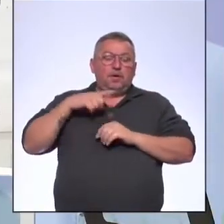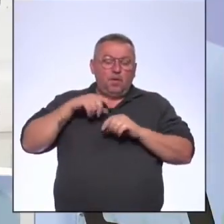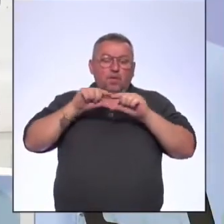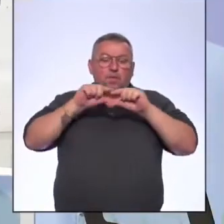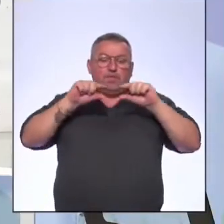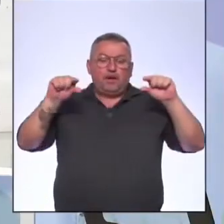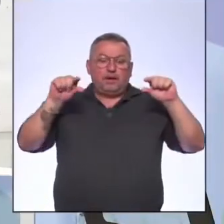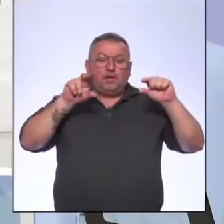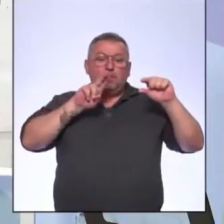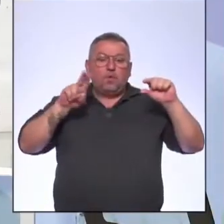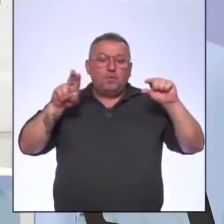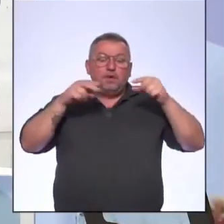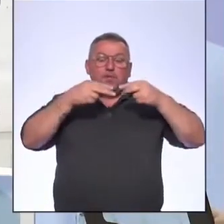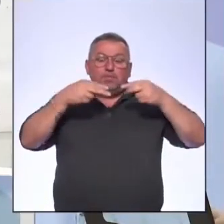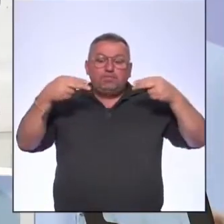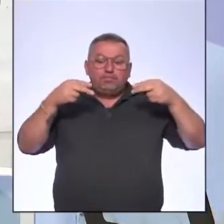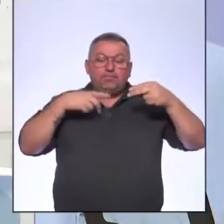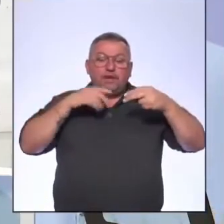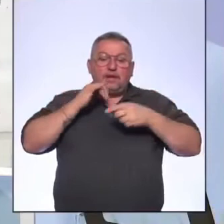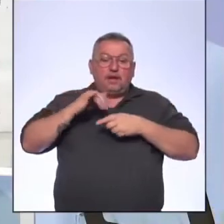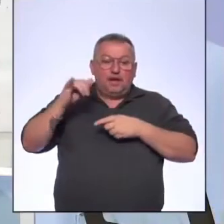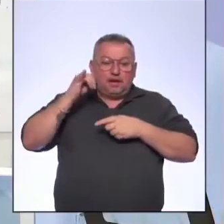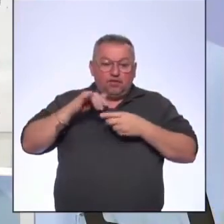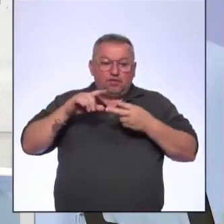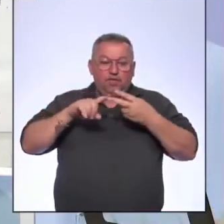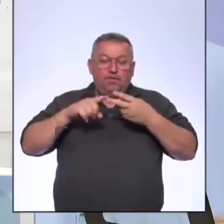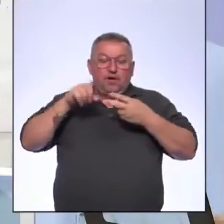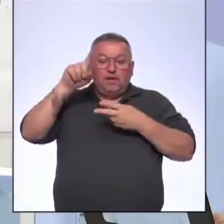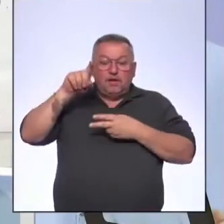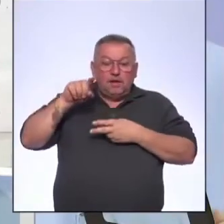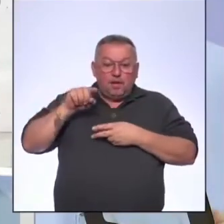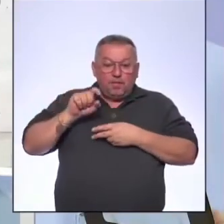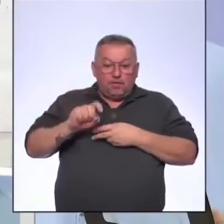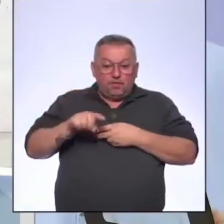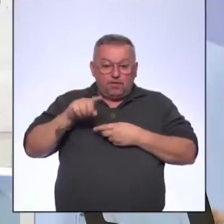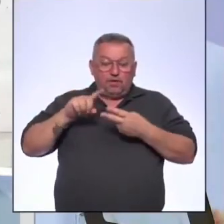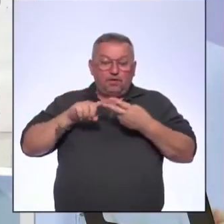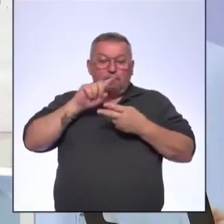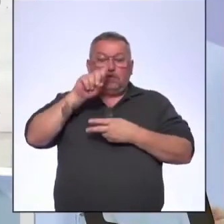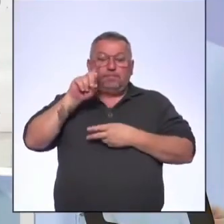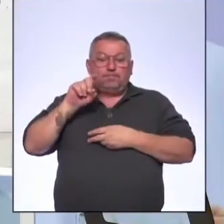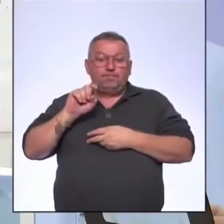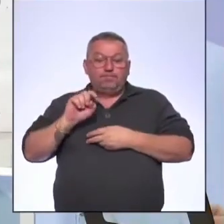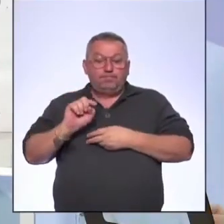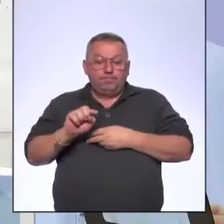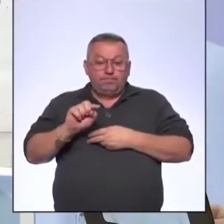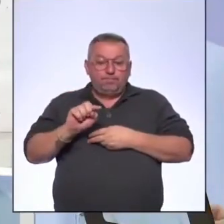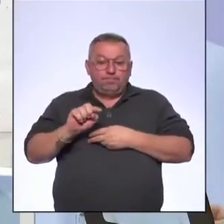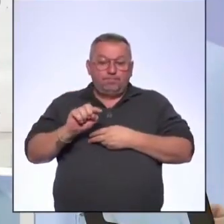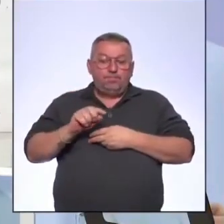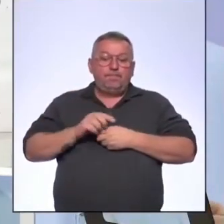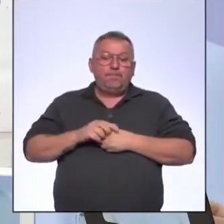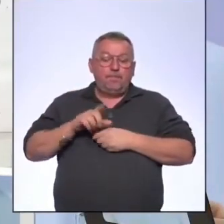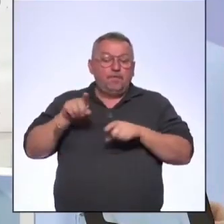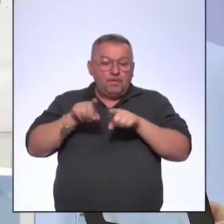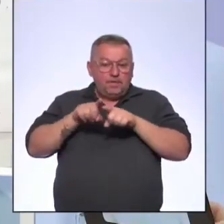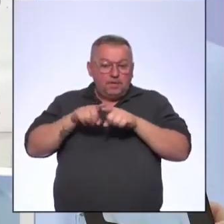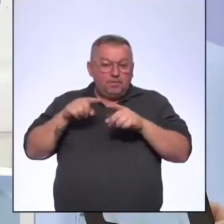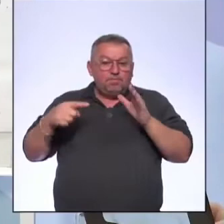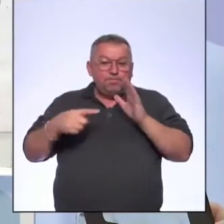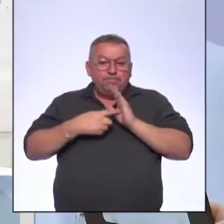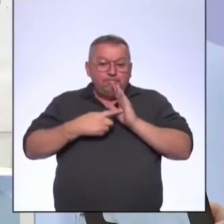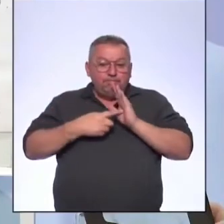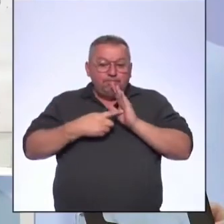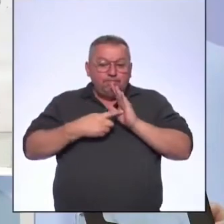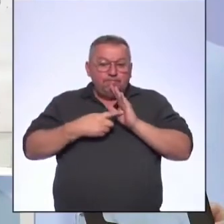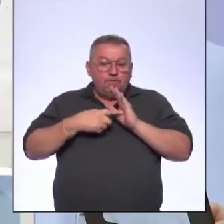têm a frase declarativa, a frase exclamativa, a frase interrogativa e a frase imperativa, tá? São